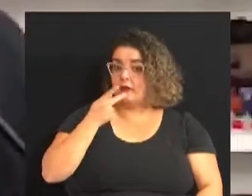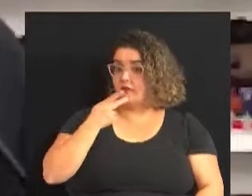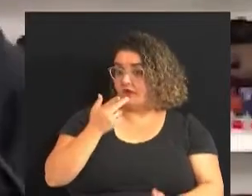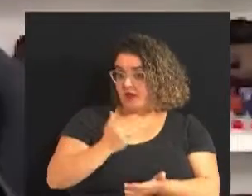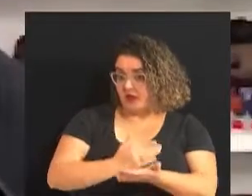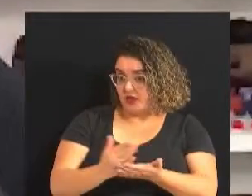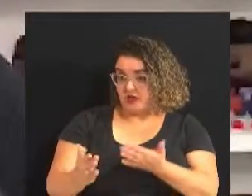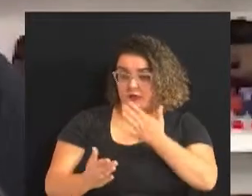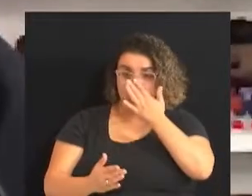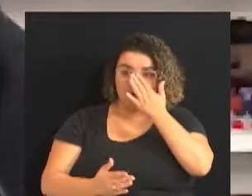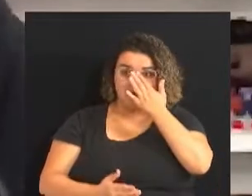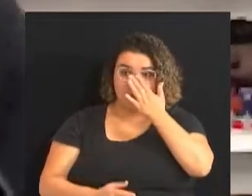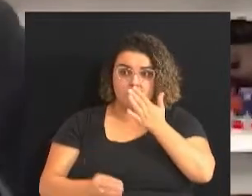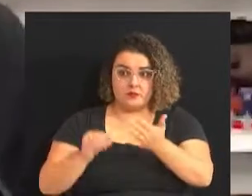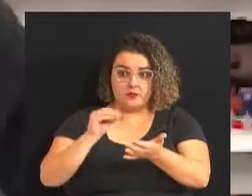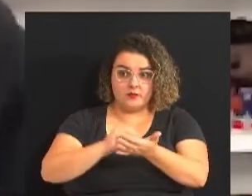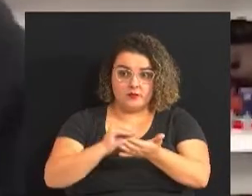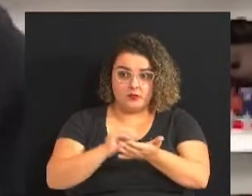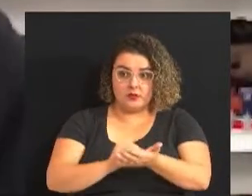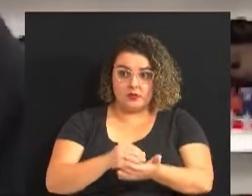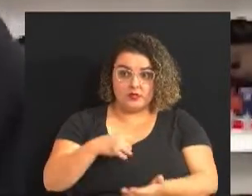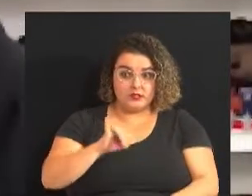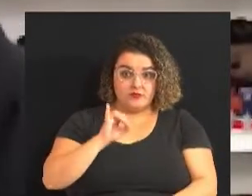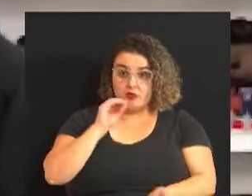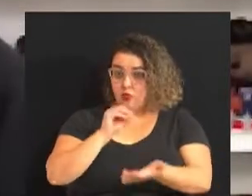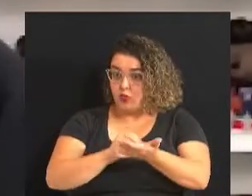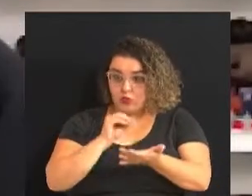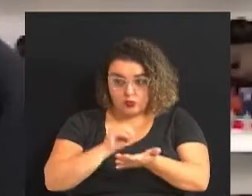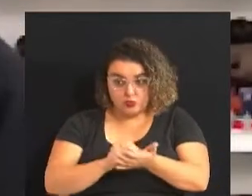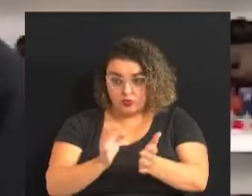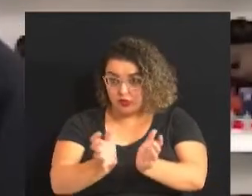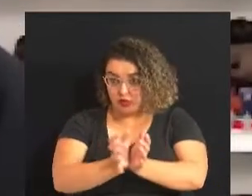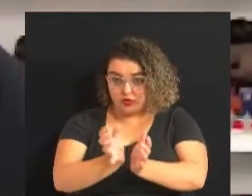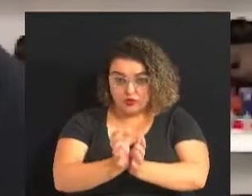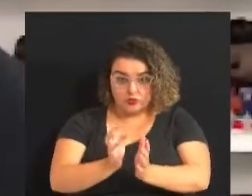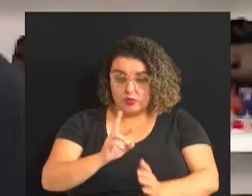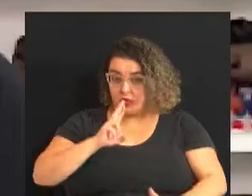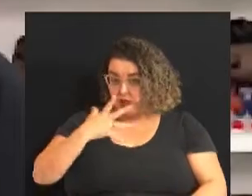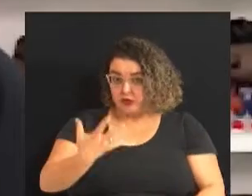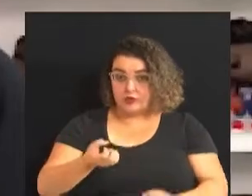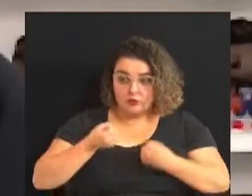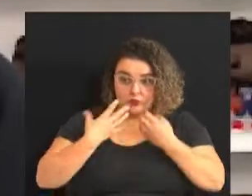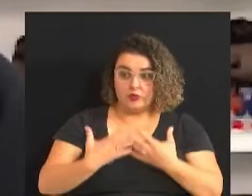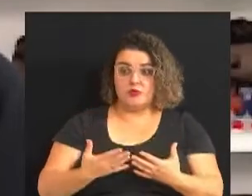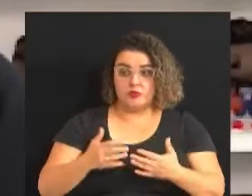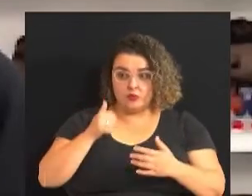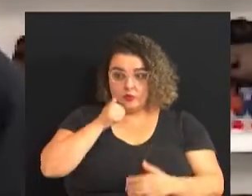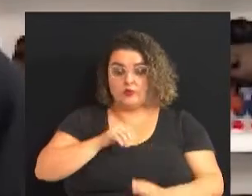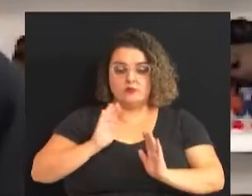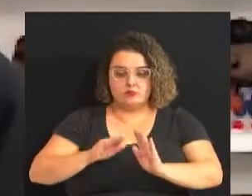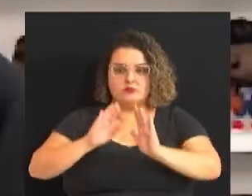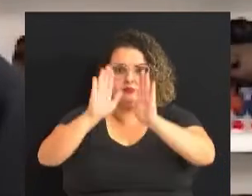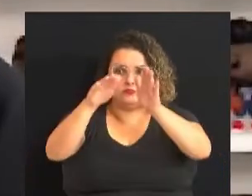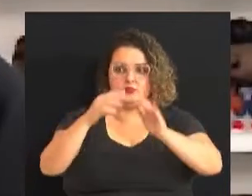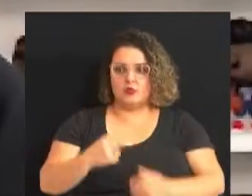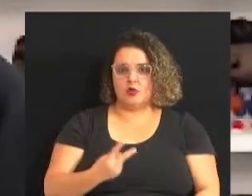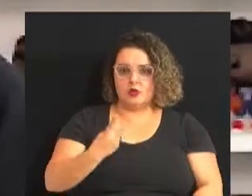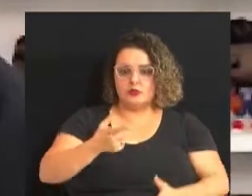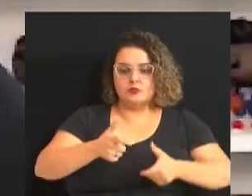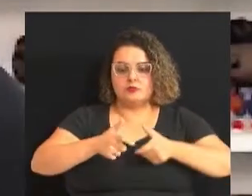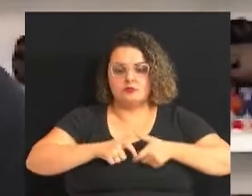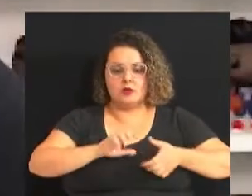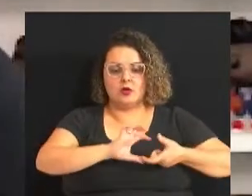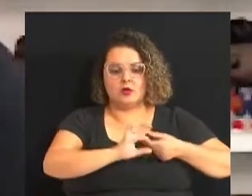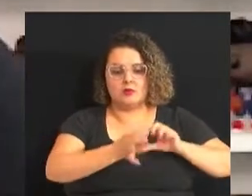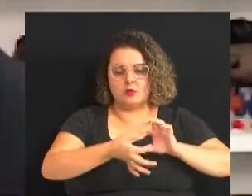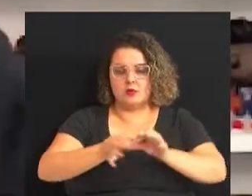foi o último, se foi o último time que trouxe grandes resultados para a gente, foi o basquete feminino, com as 2 medalhas na Olimpíada, em